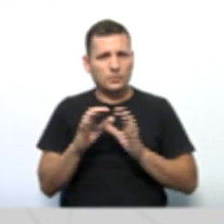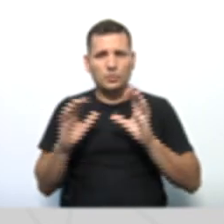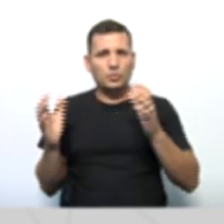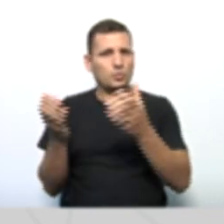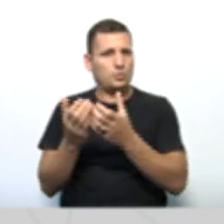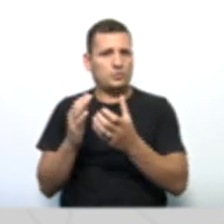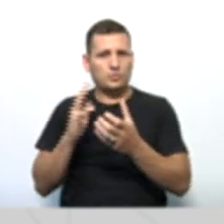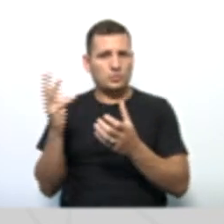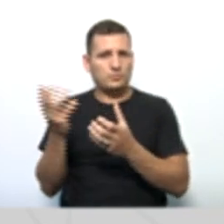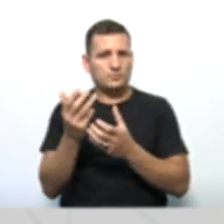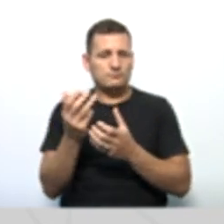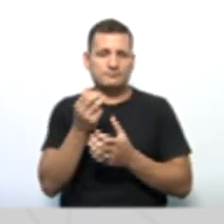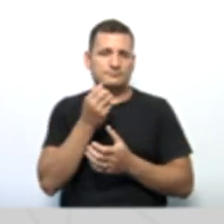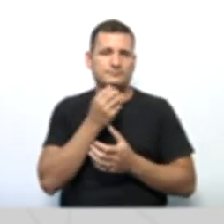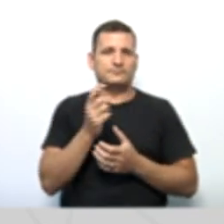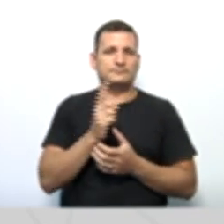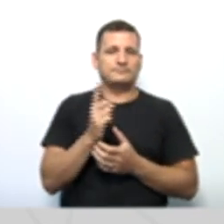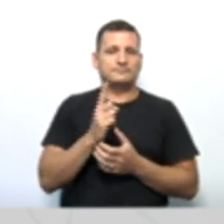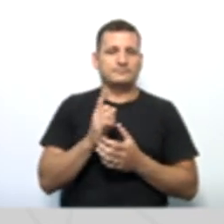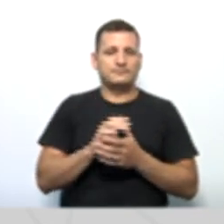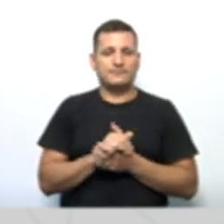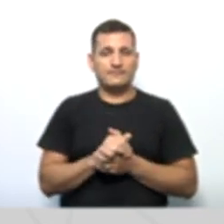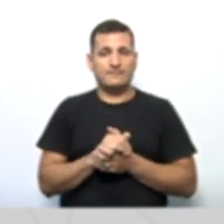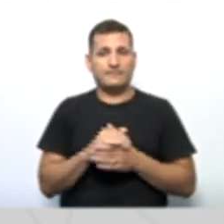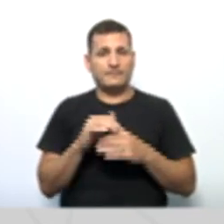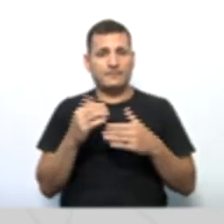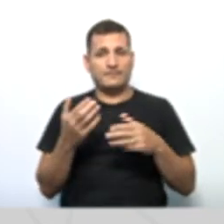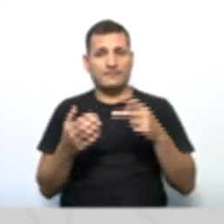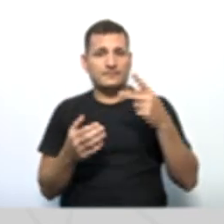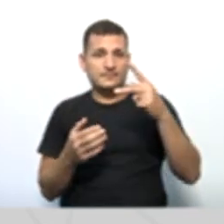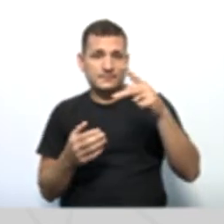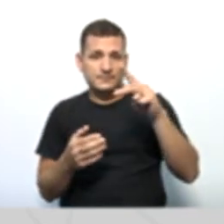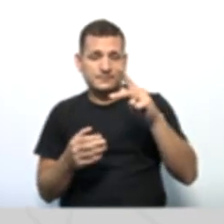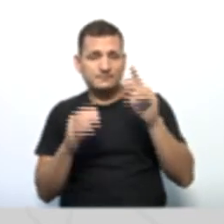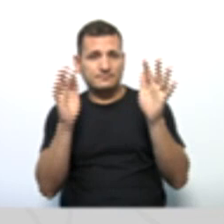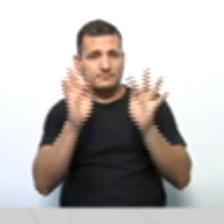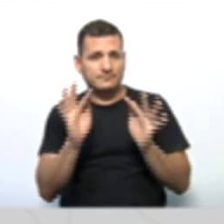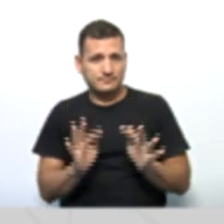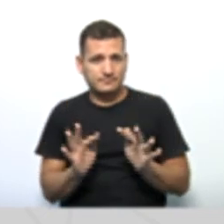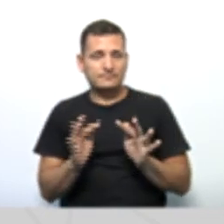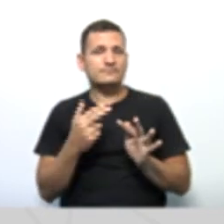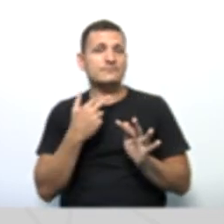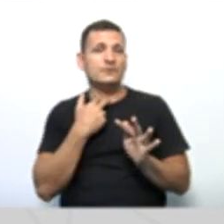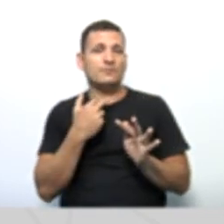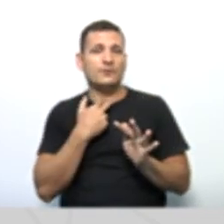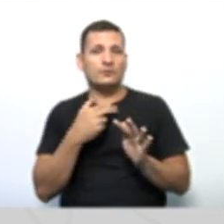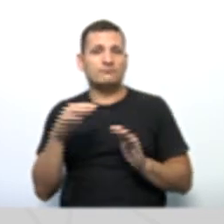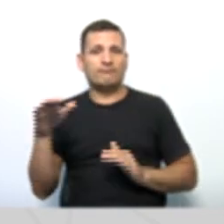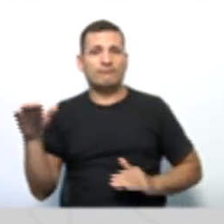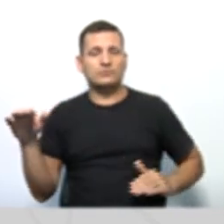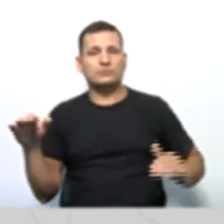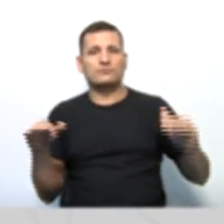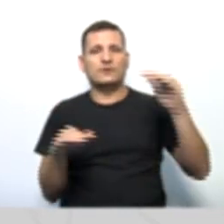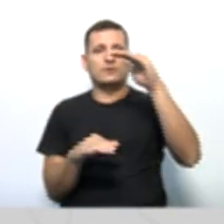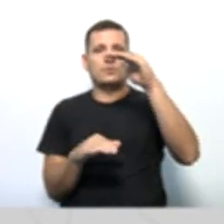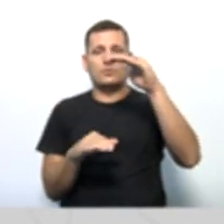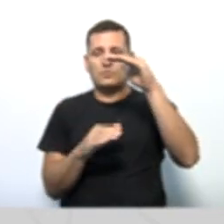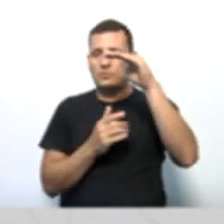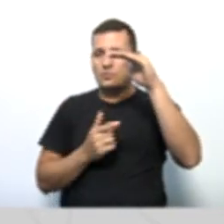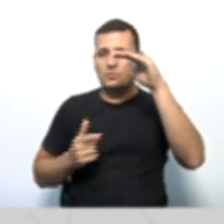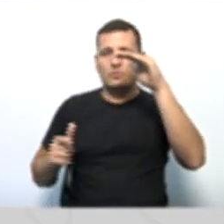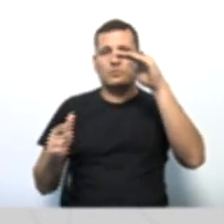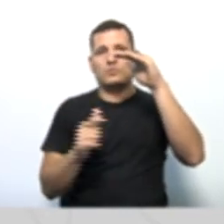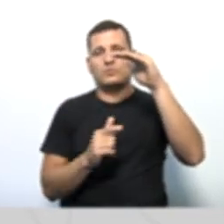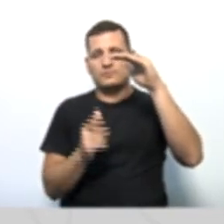bom. Ou seja, a tua felicidade, mano, não pode estar acima da felicidade da maior parte das pessoas com